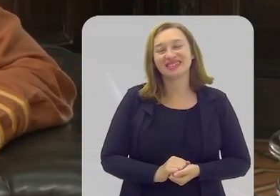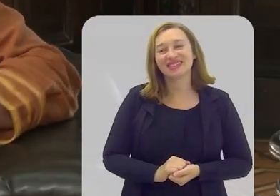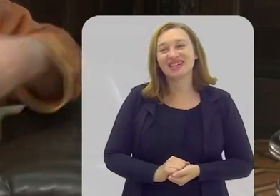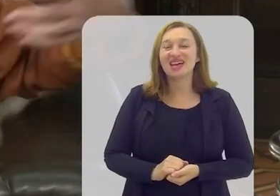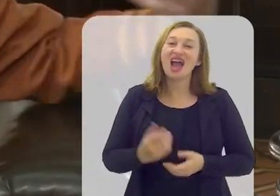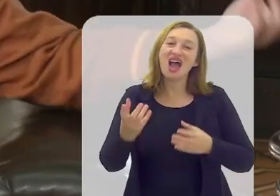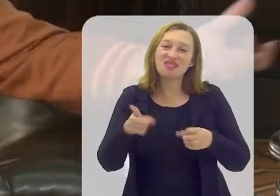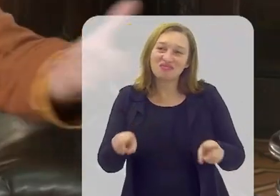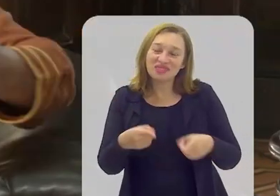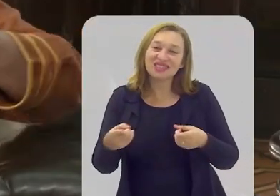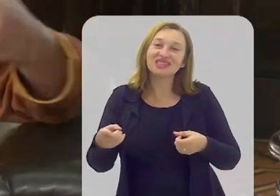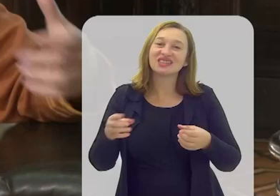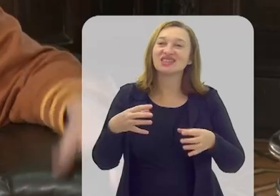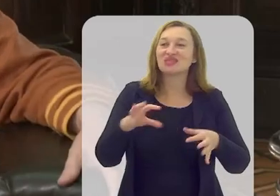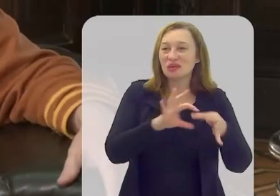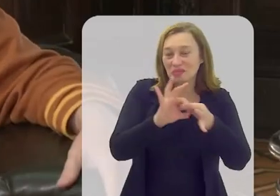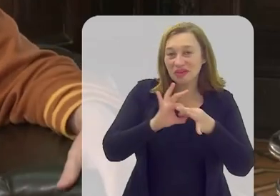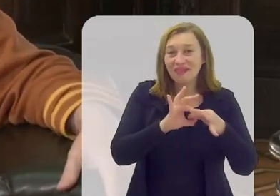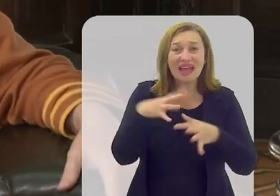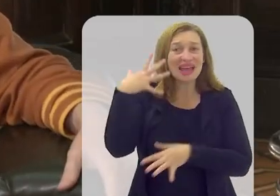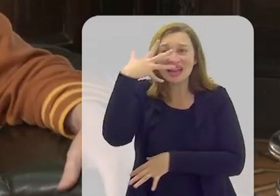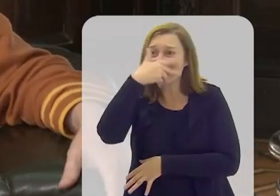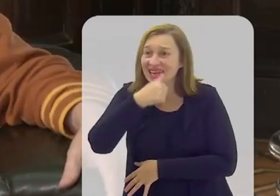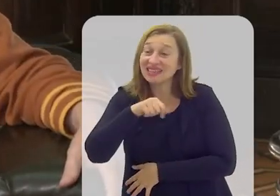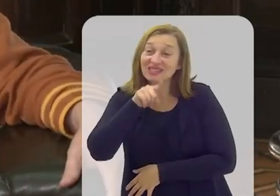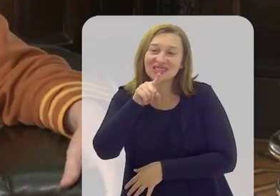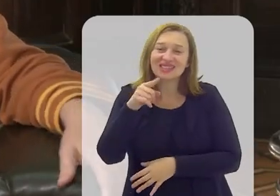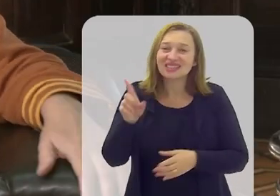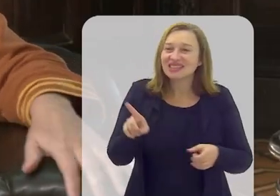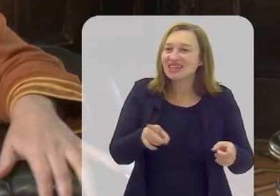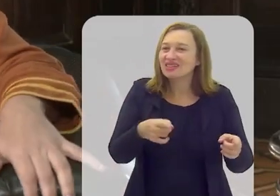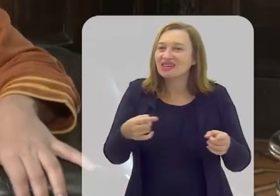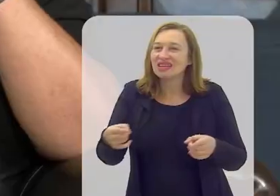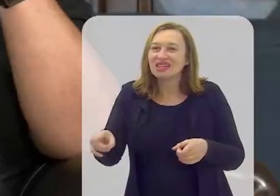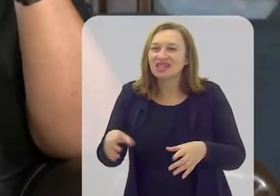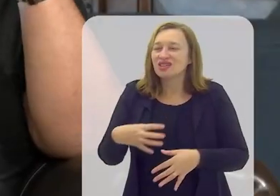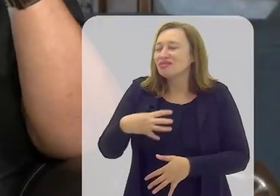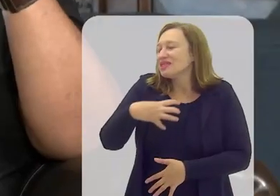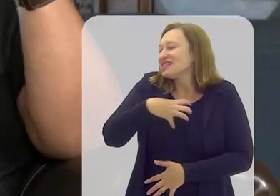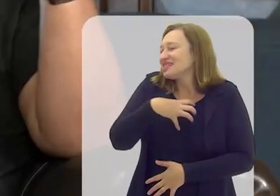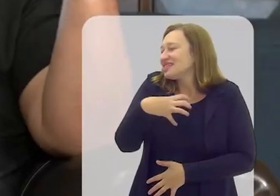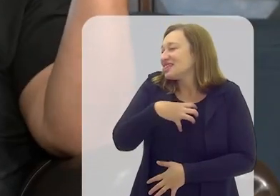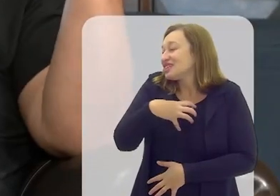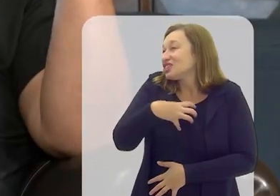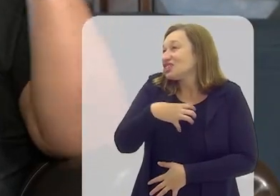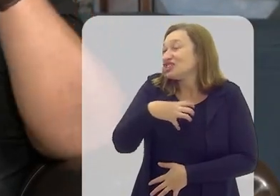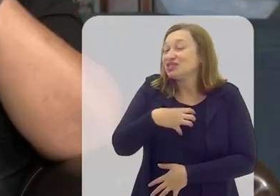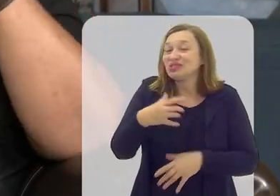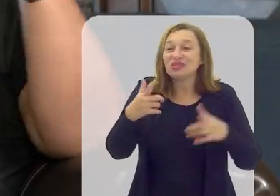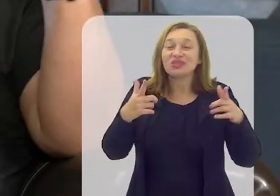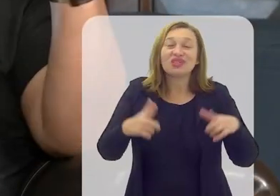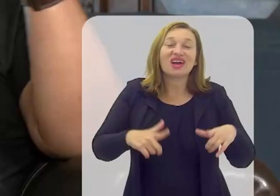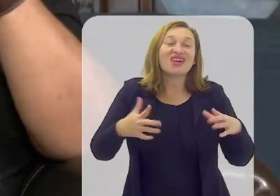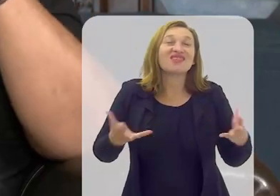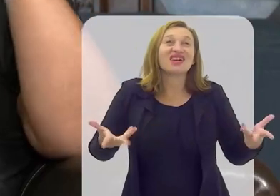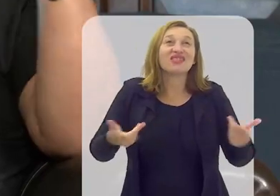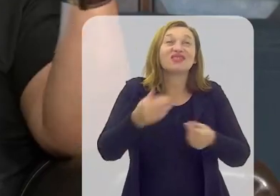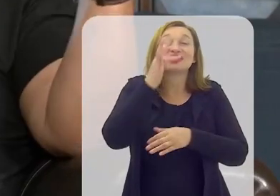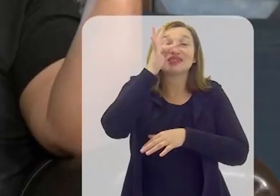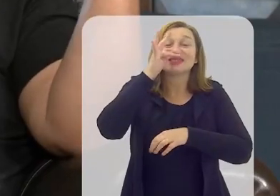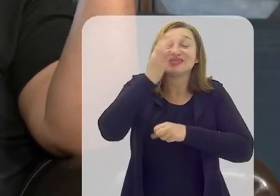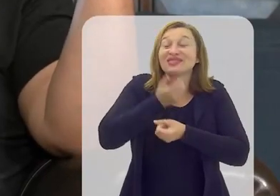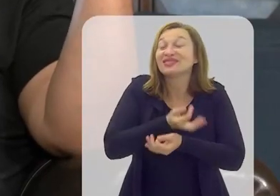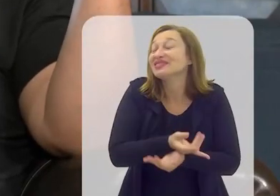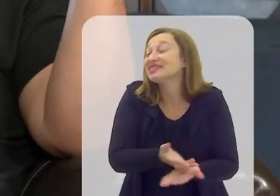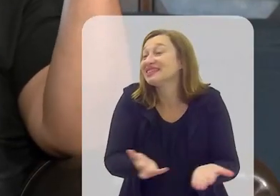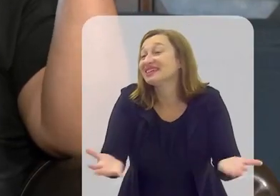irmãos. Coisa linda. Coisa linda. Deixa eu falar para você. Ela estava cantando, me senti agora como se estivesse num garden maravilhoso,